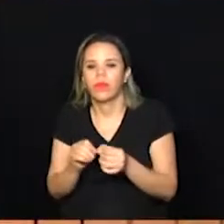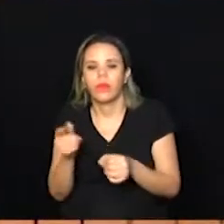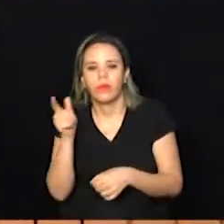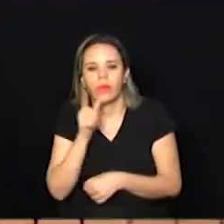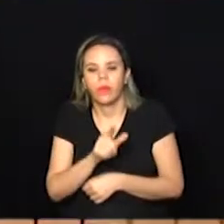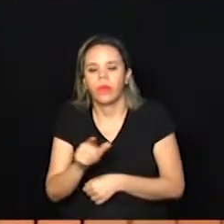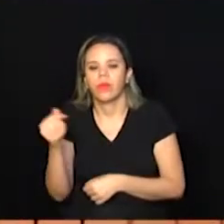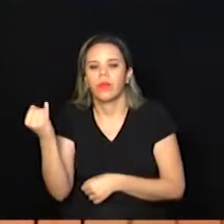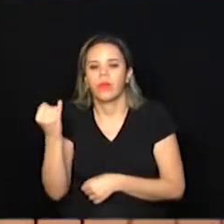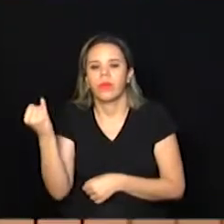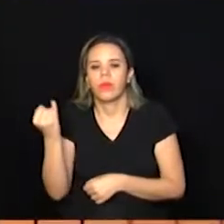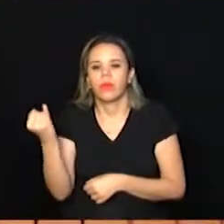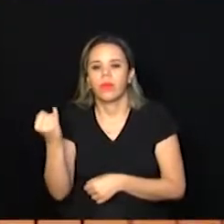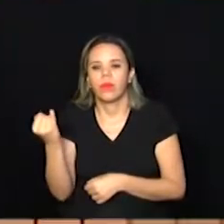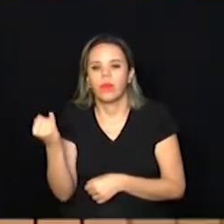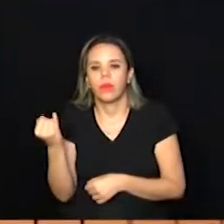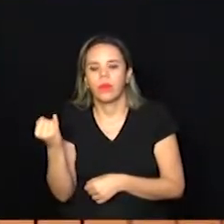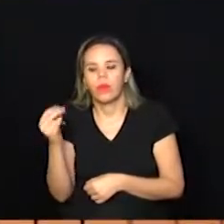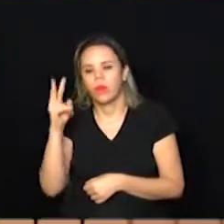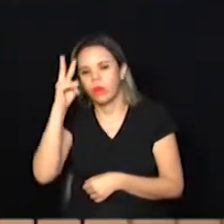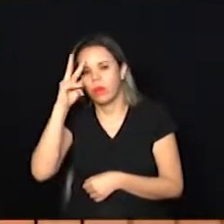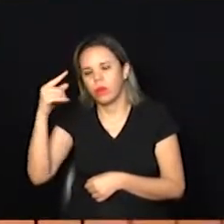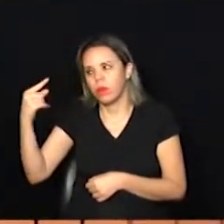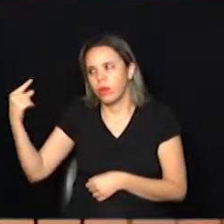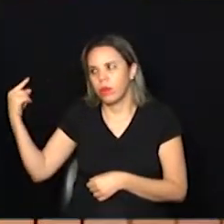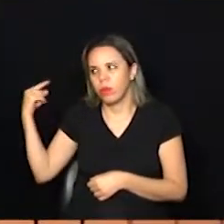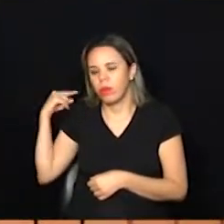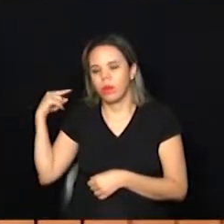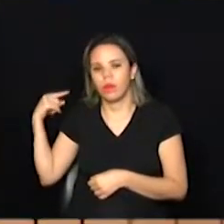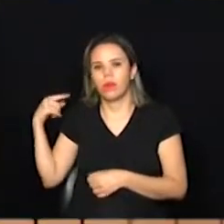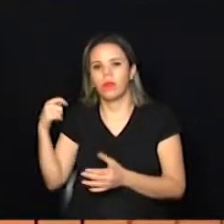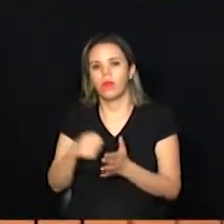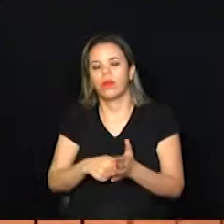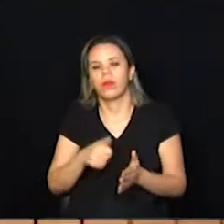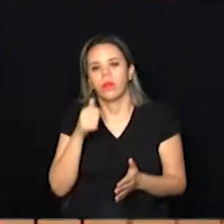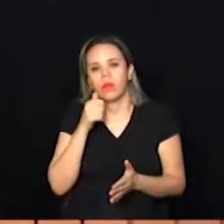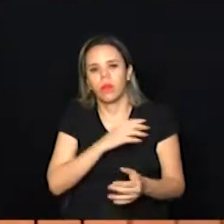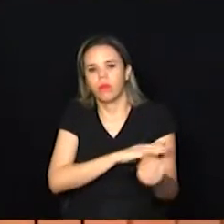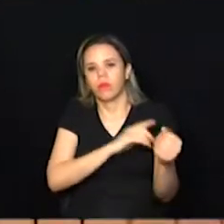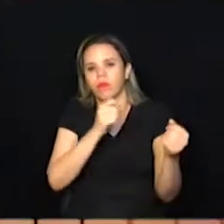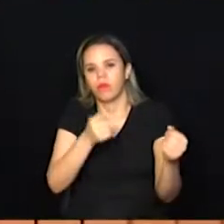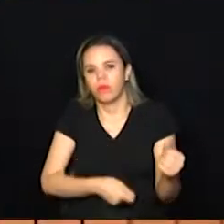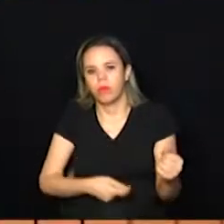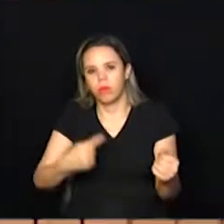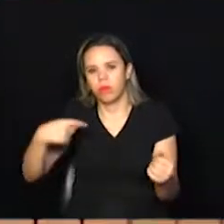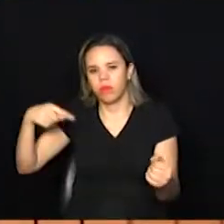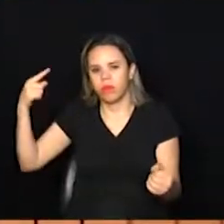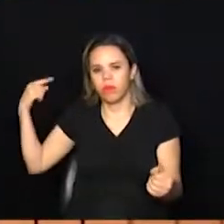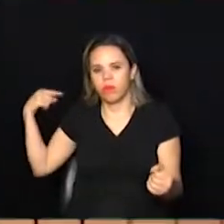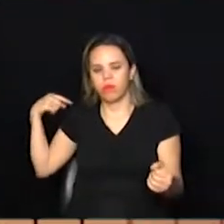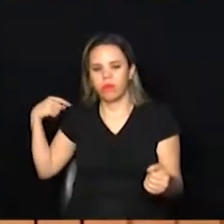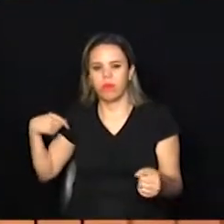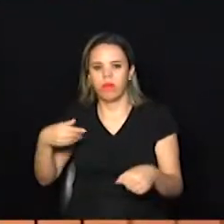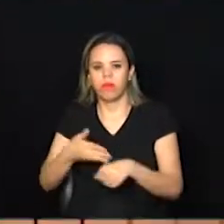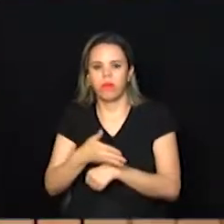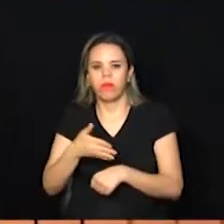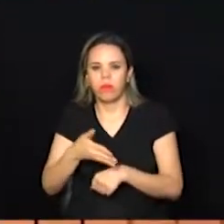conquista importante, e eu me lembro muito bem, eu era militante feminista na época, e a gente